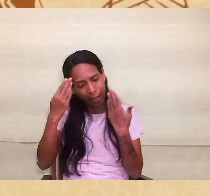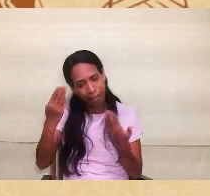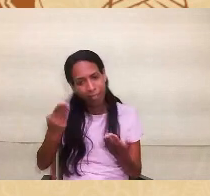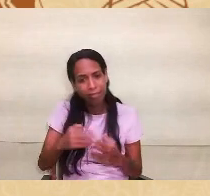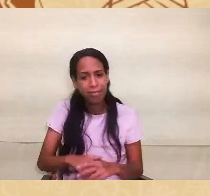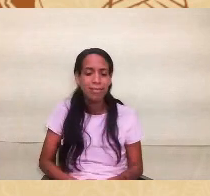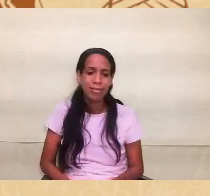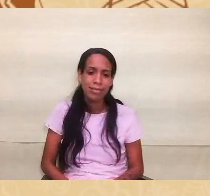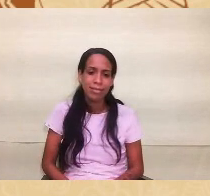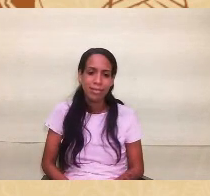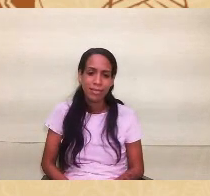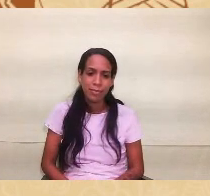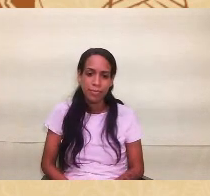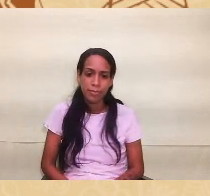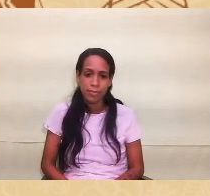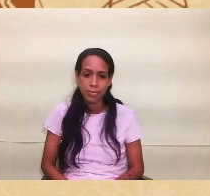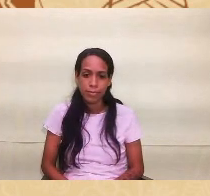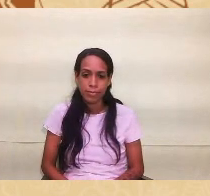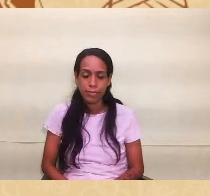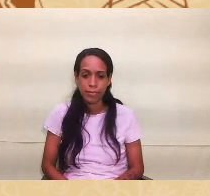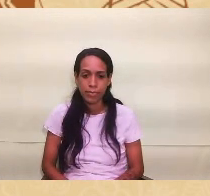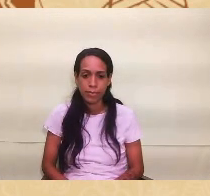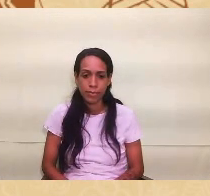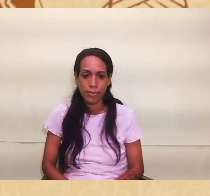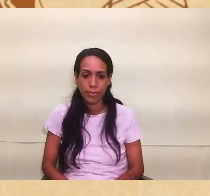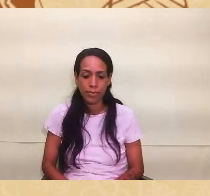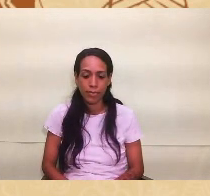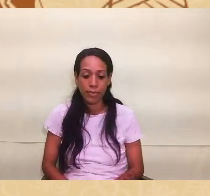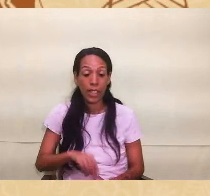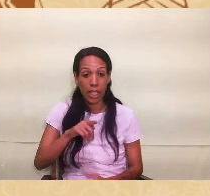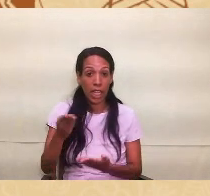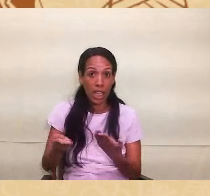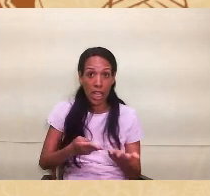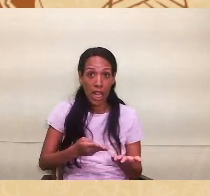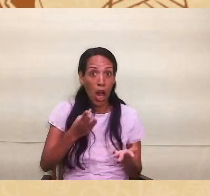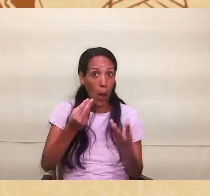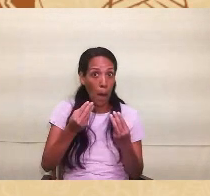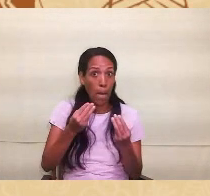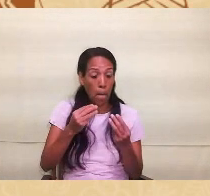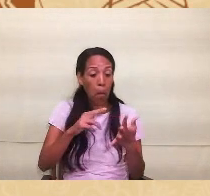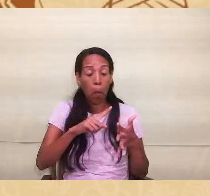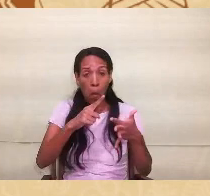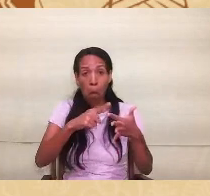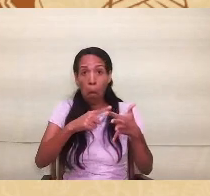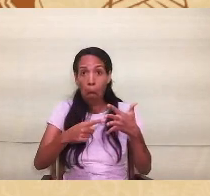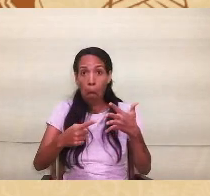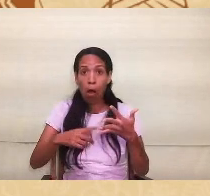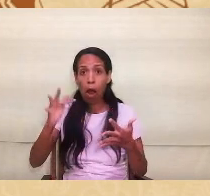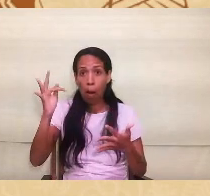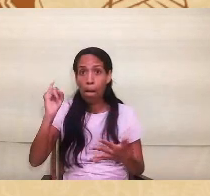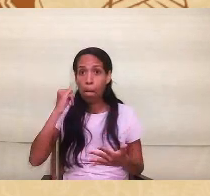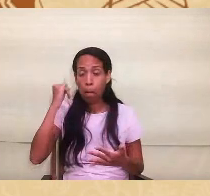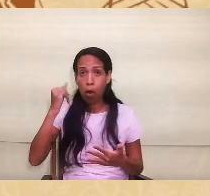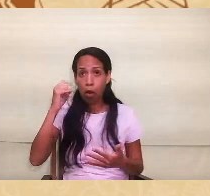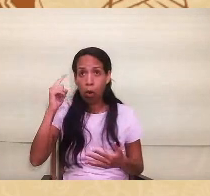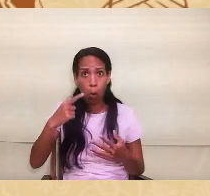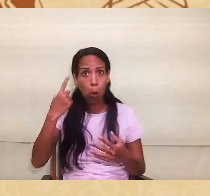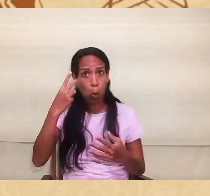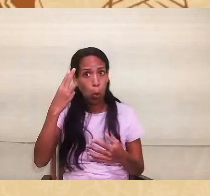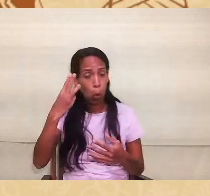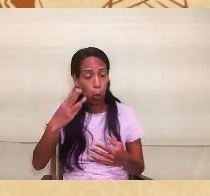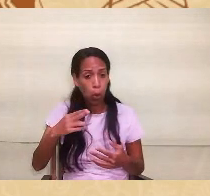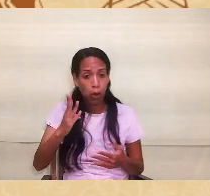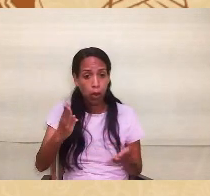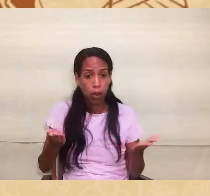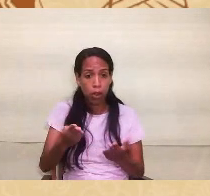Eu que agradeço. E manda, você fala, você traz muitos pontos fundamentais, né? Um deles, só um agora,